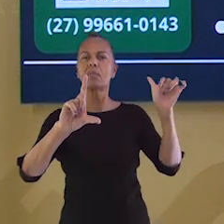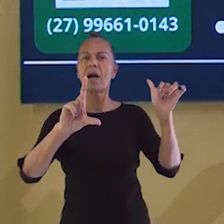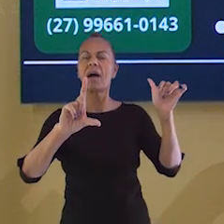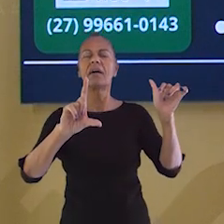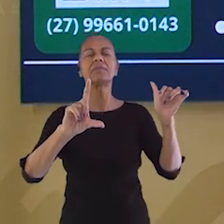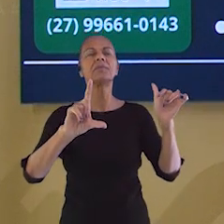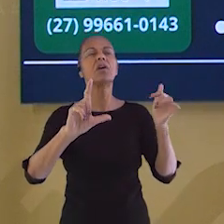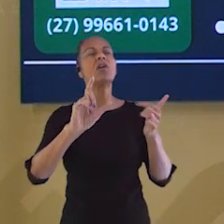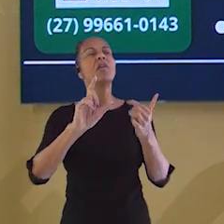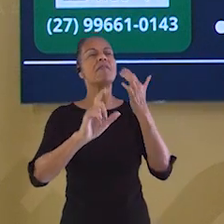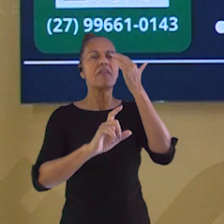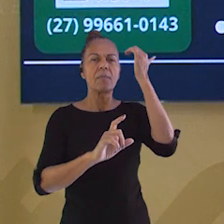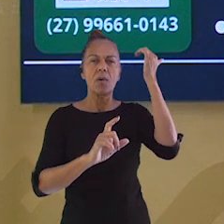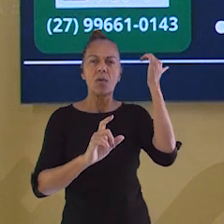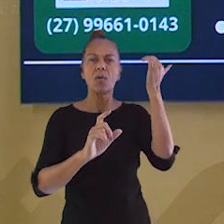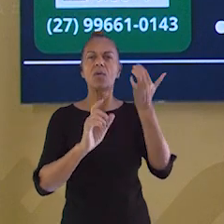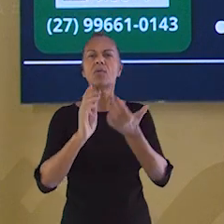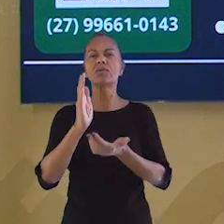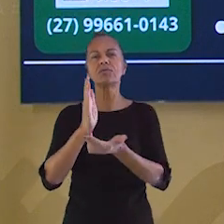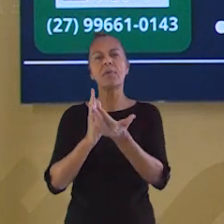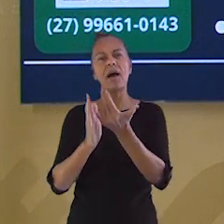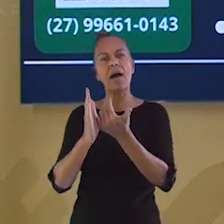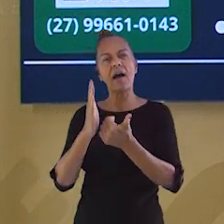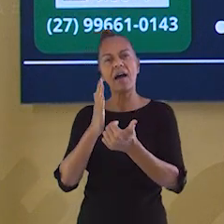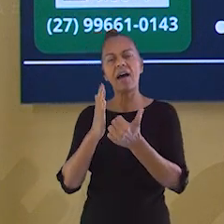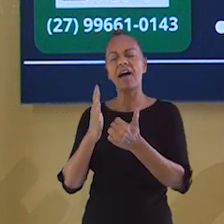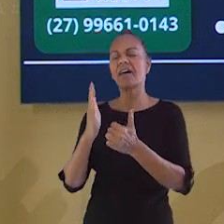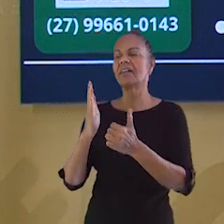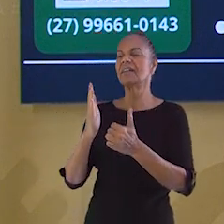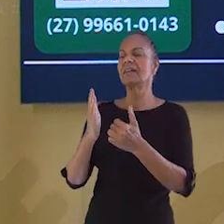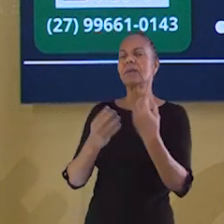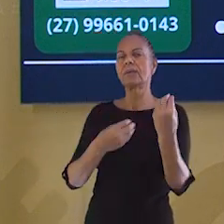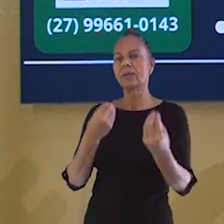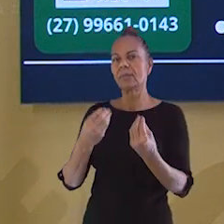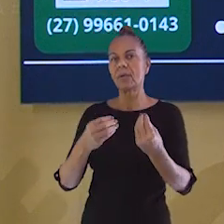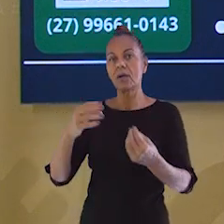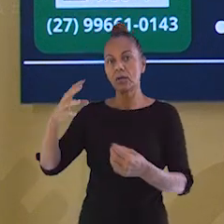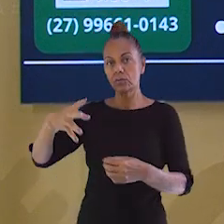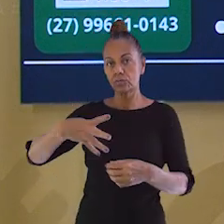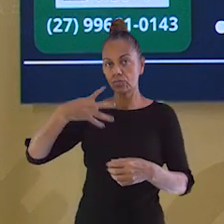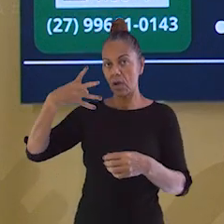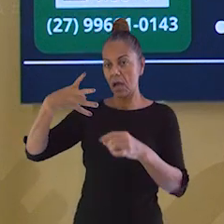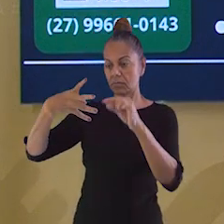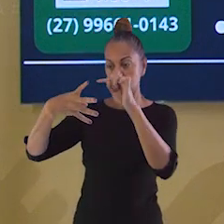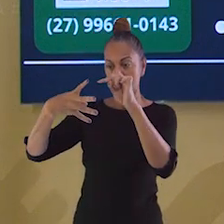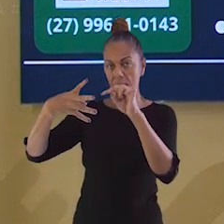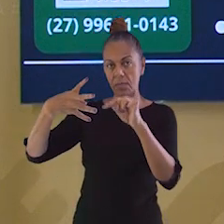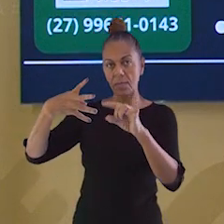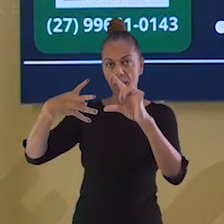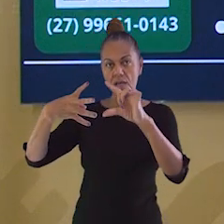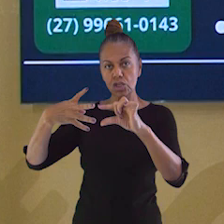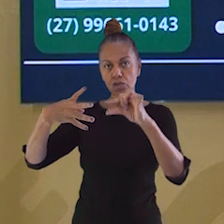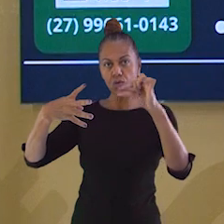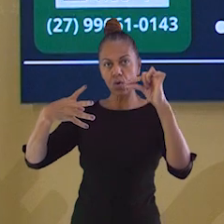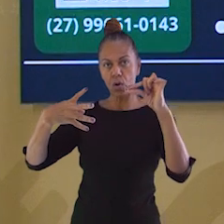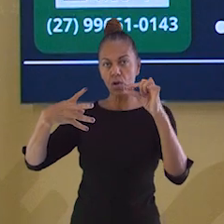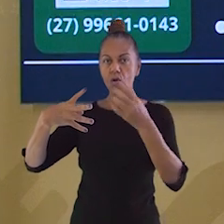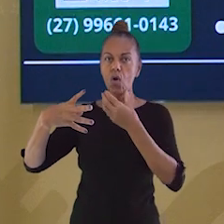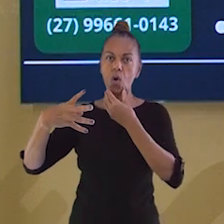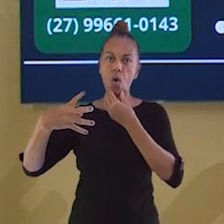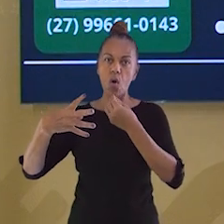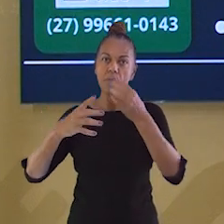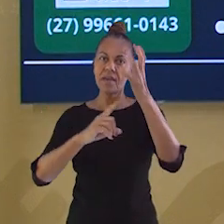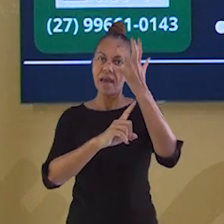e falem um pouquinho sobre ela. Vou repetir, calma. Você escolhe um artista, pesquisa uma outra obra